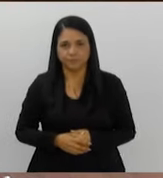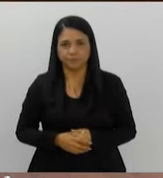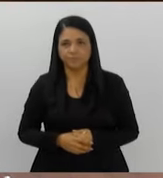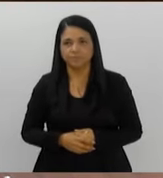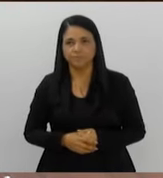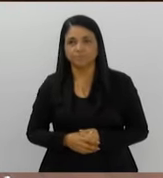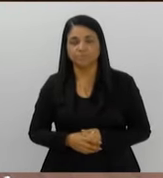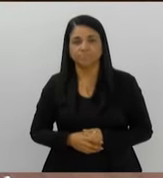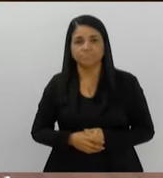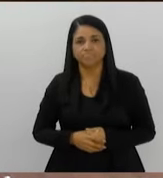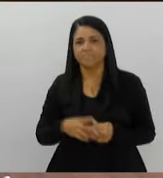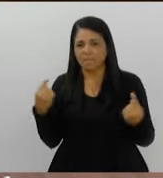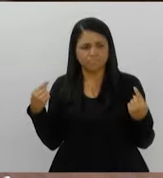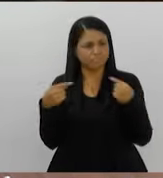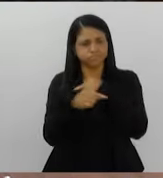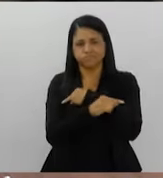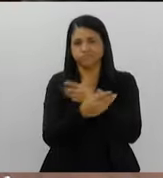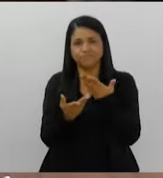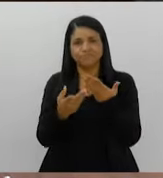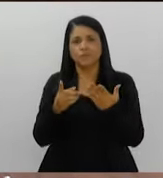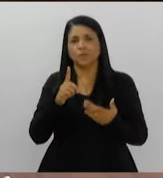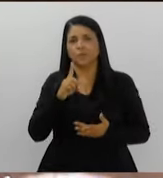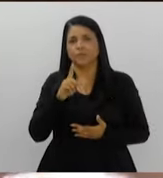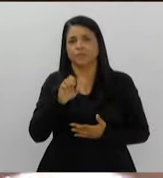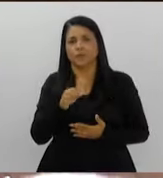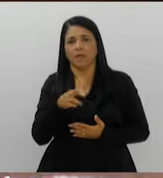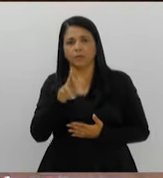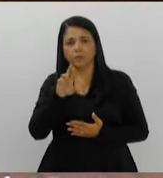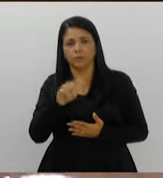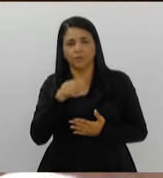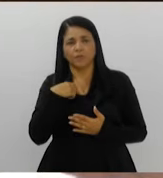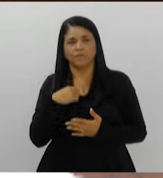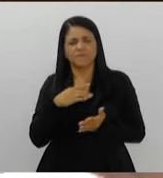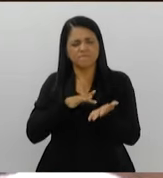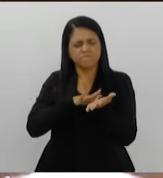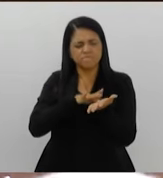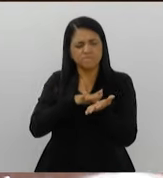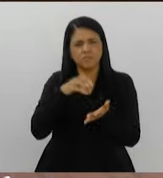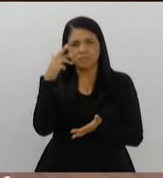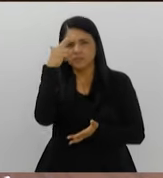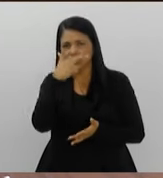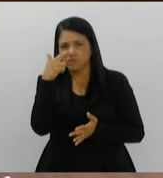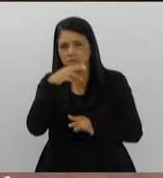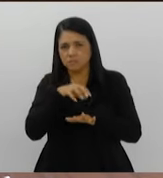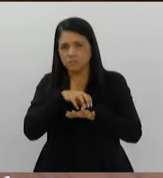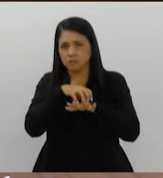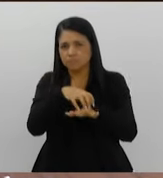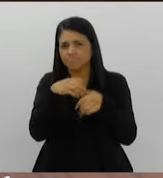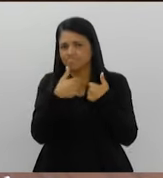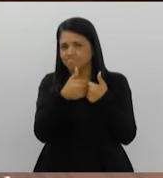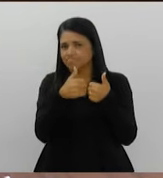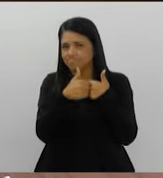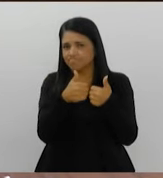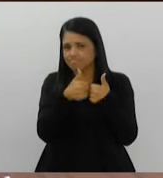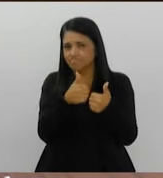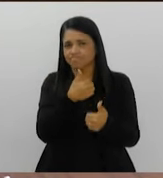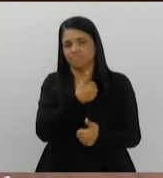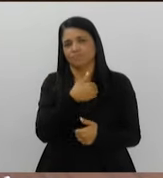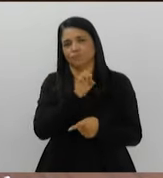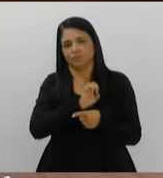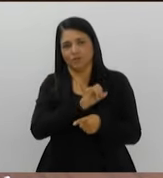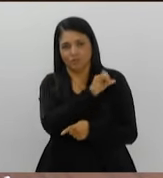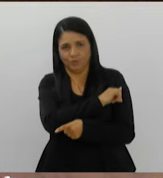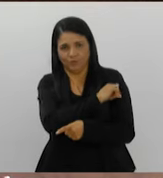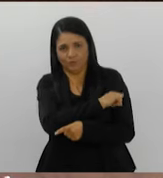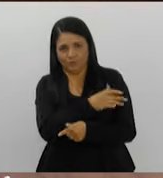forma incoerente que o Detro finge que fiscaliza o transporte público no Rio de Janeiro. O que